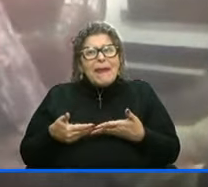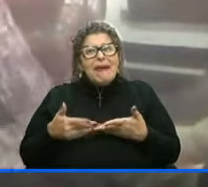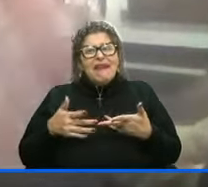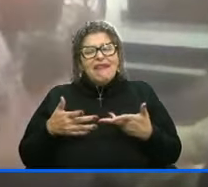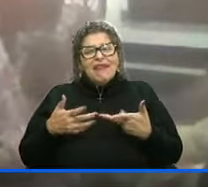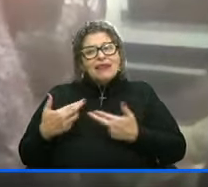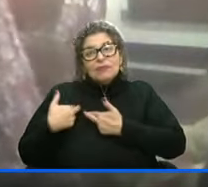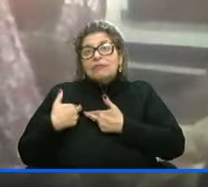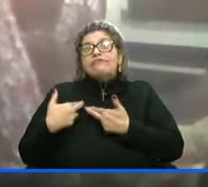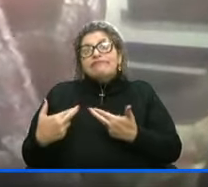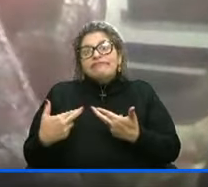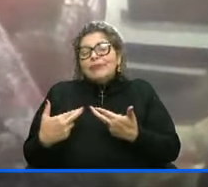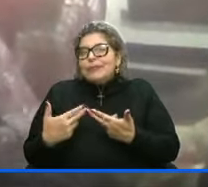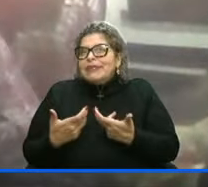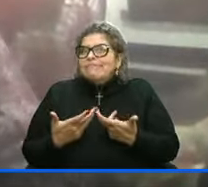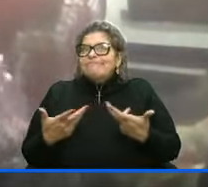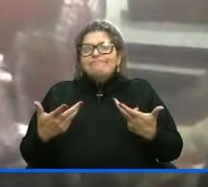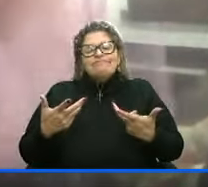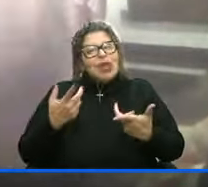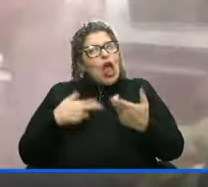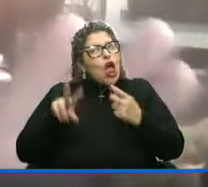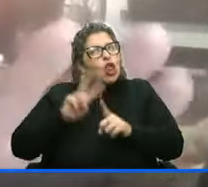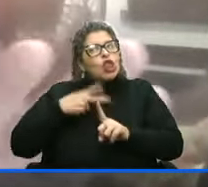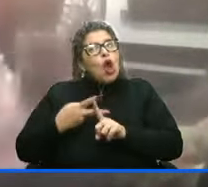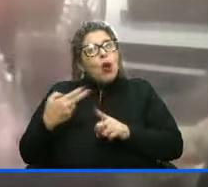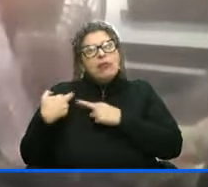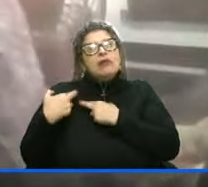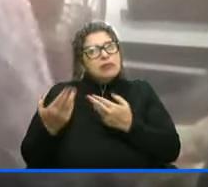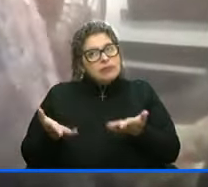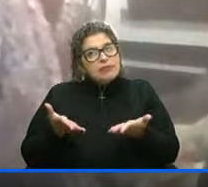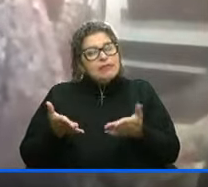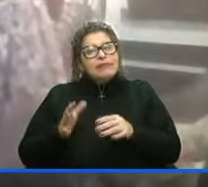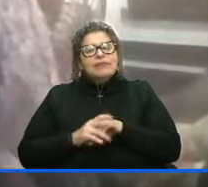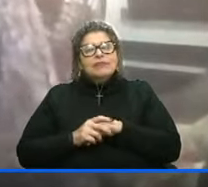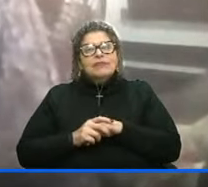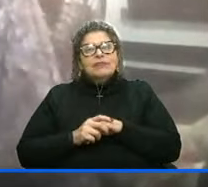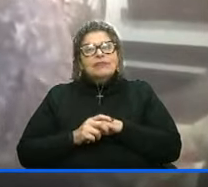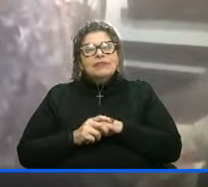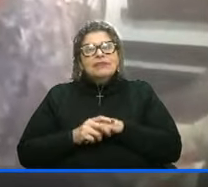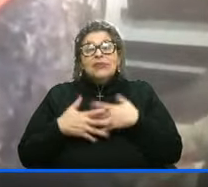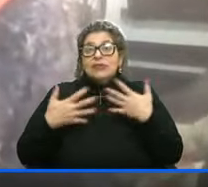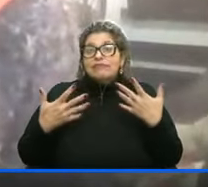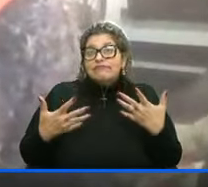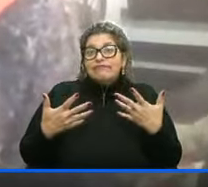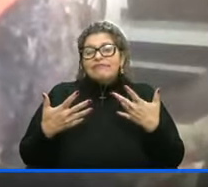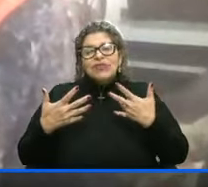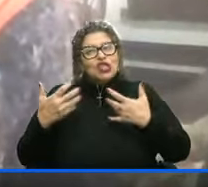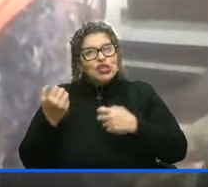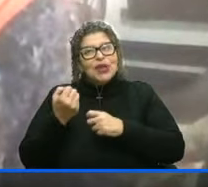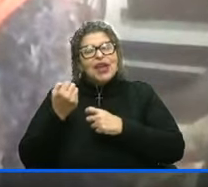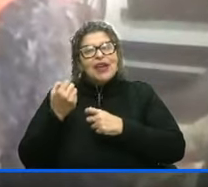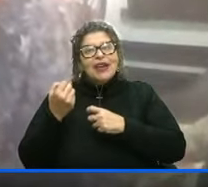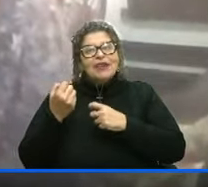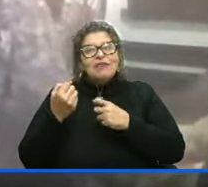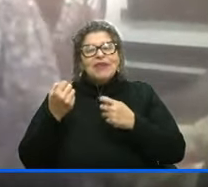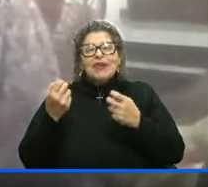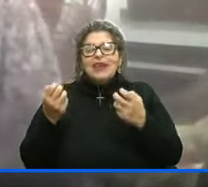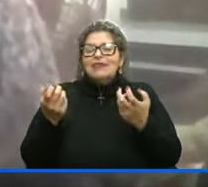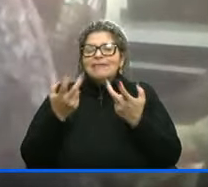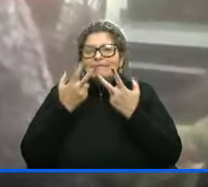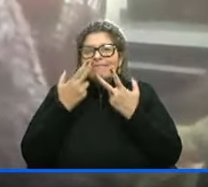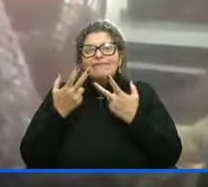é uma responsabilidade imensa. Bebê é o dobro da responsabilidade. Então, eu acho, assim, nós estamos aqui para construir encaminhamentos, Marisa. Nós estamos